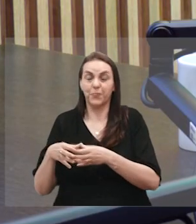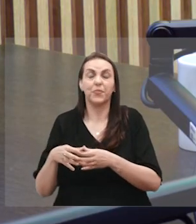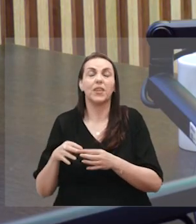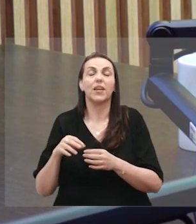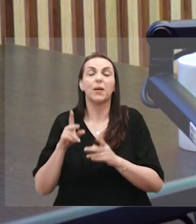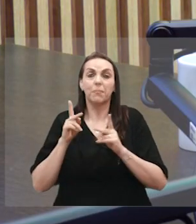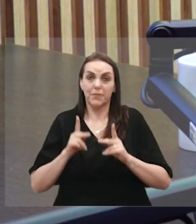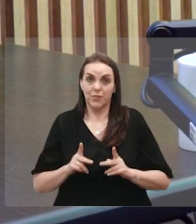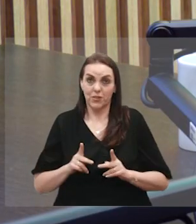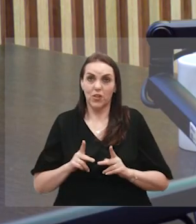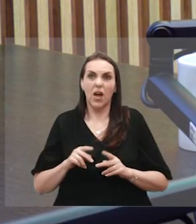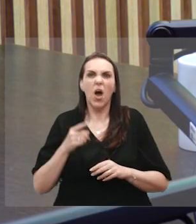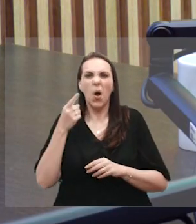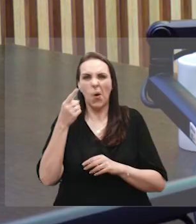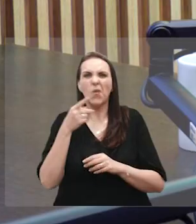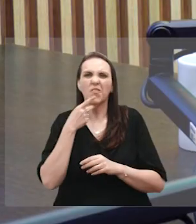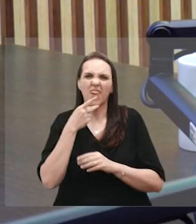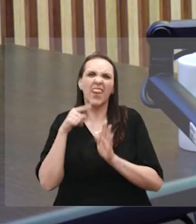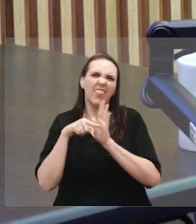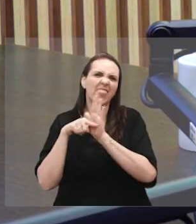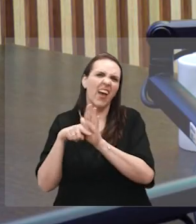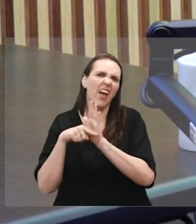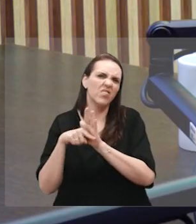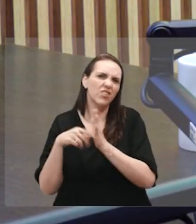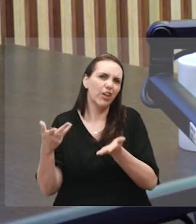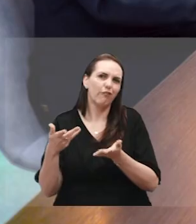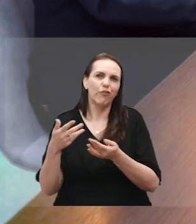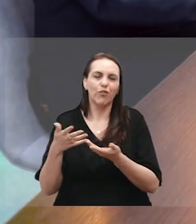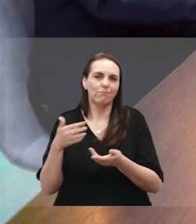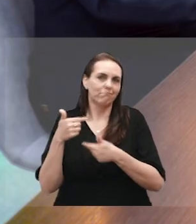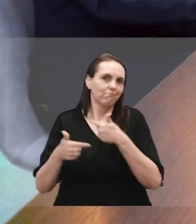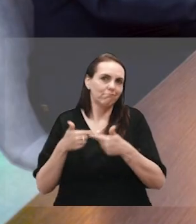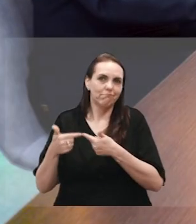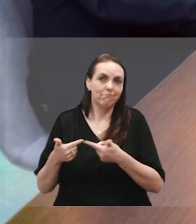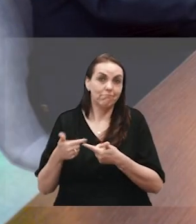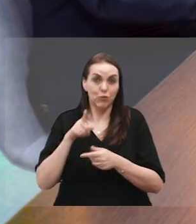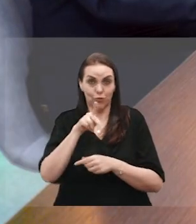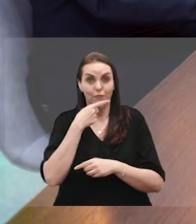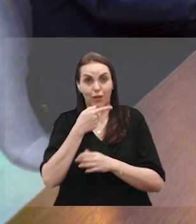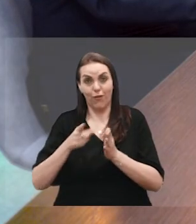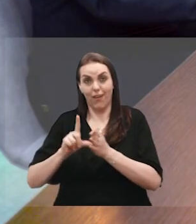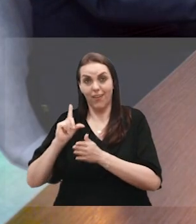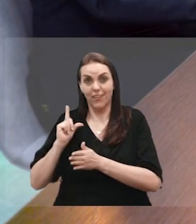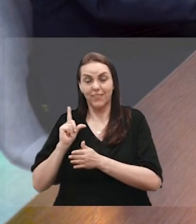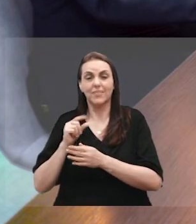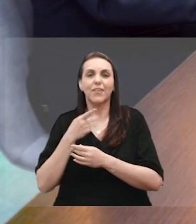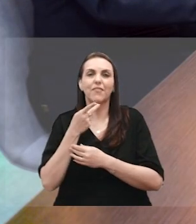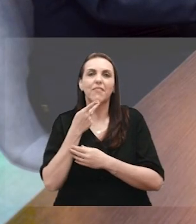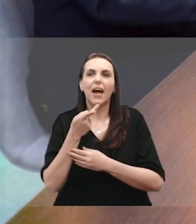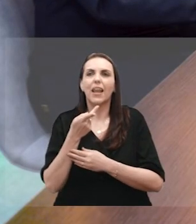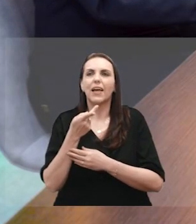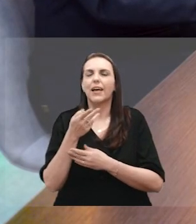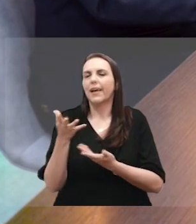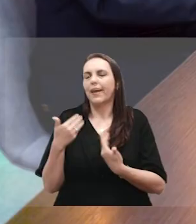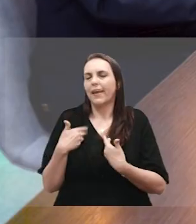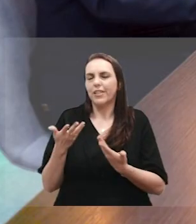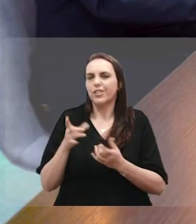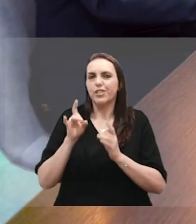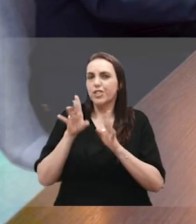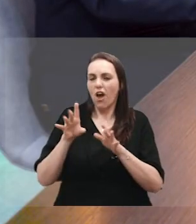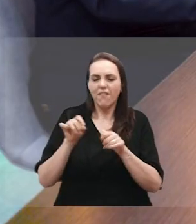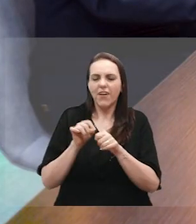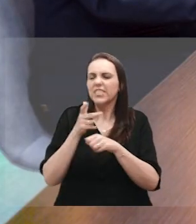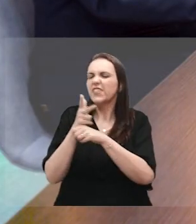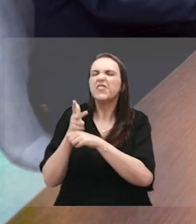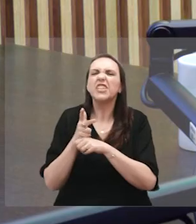pessoas. Os primeiros, que falam de forma para depreciar, né, como tu citou antes, então falam para dizer que a gente